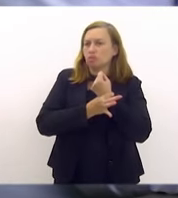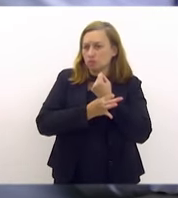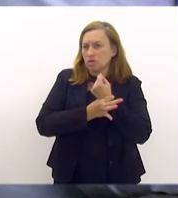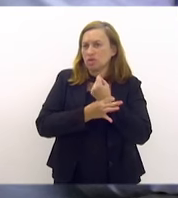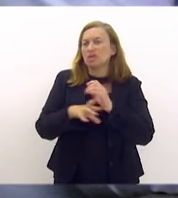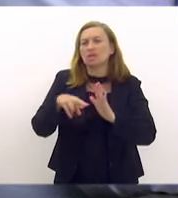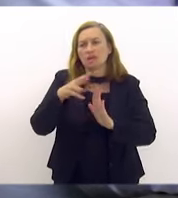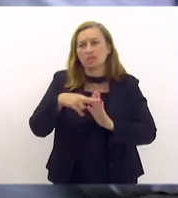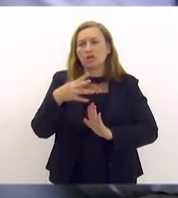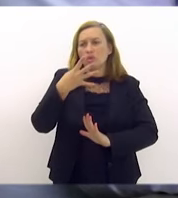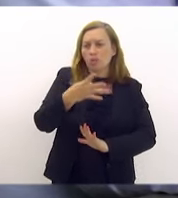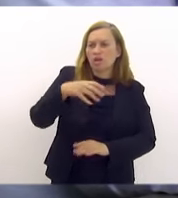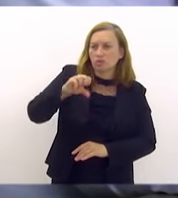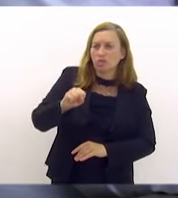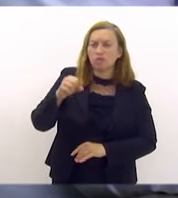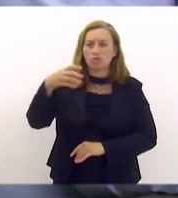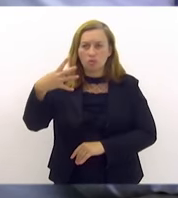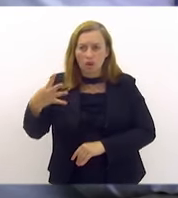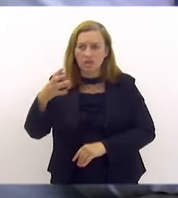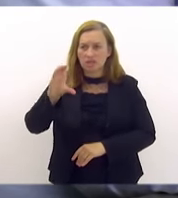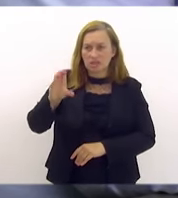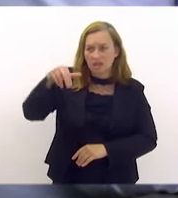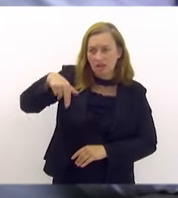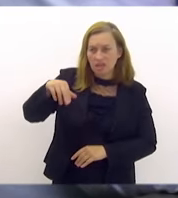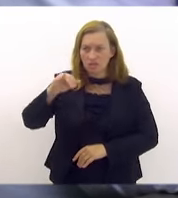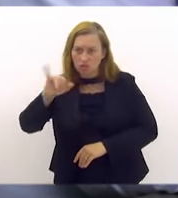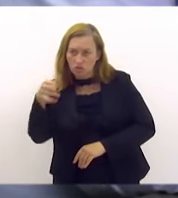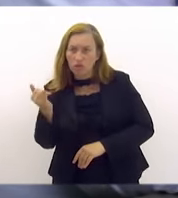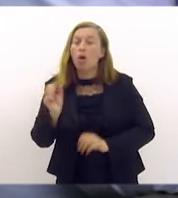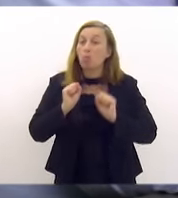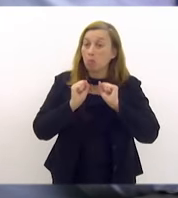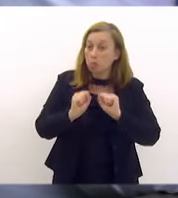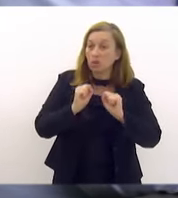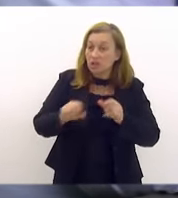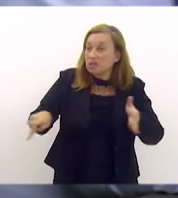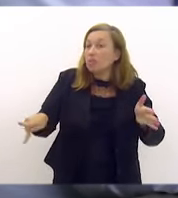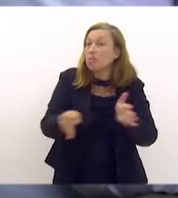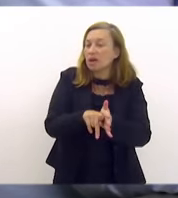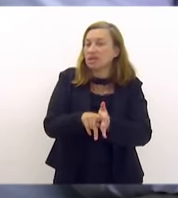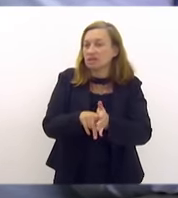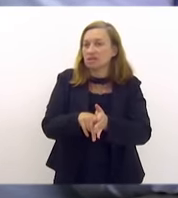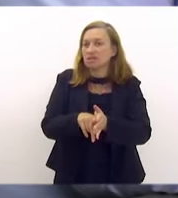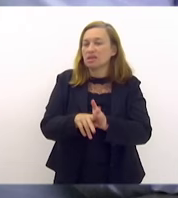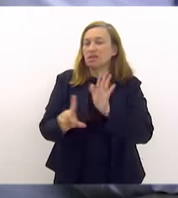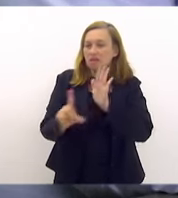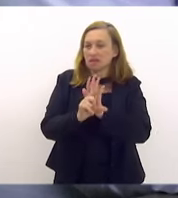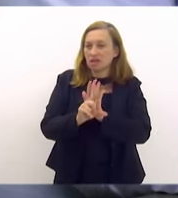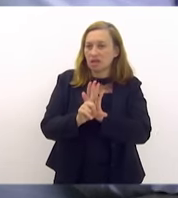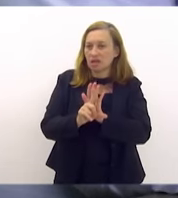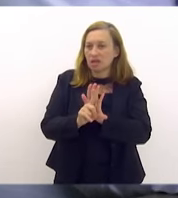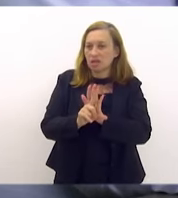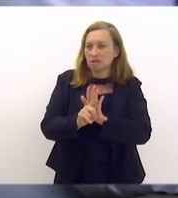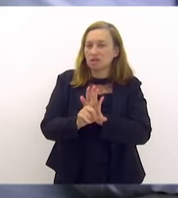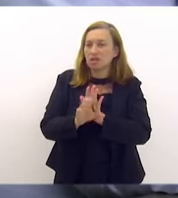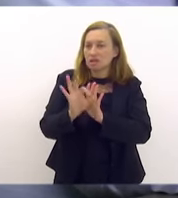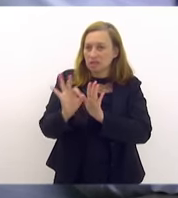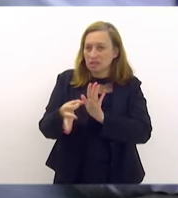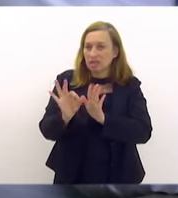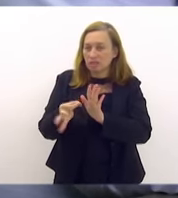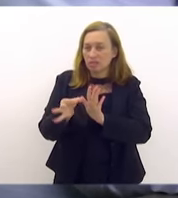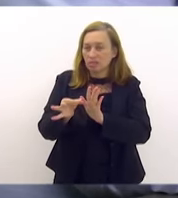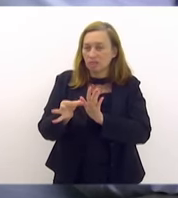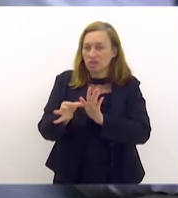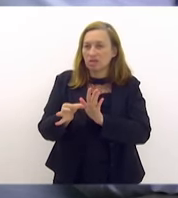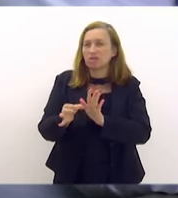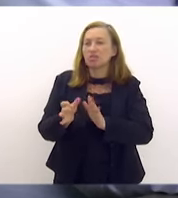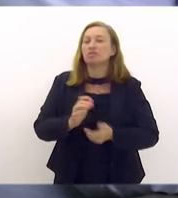resolução 4 4 CNJ pudesse fazer parte dessa lei justamente porque